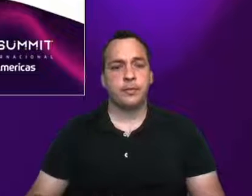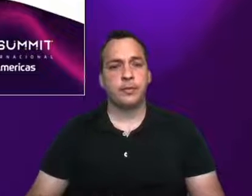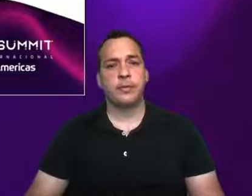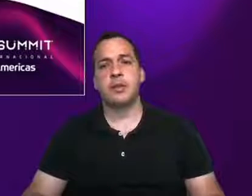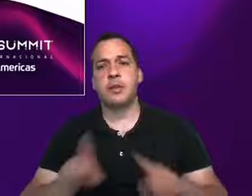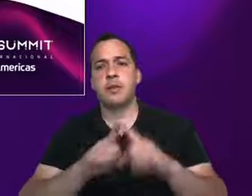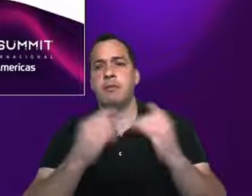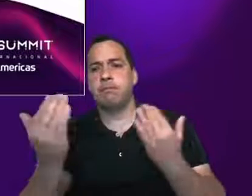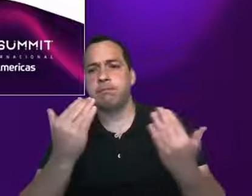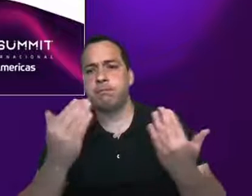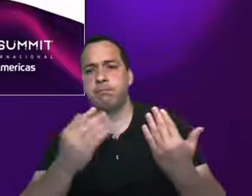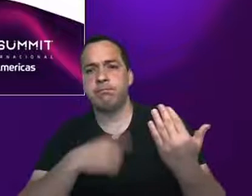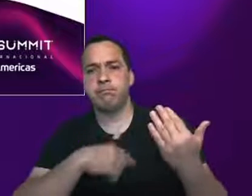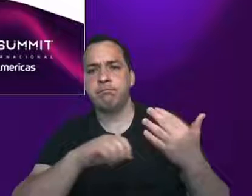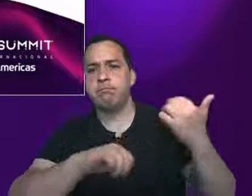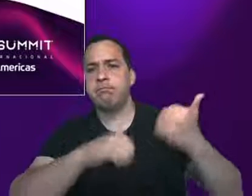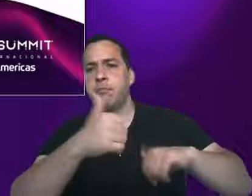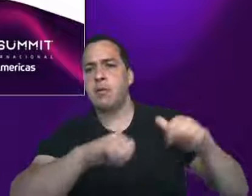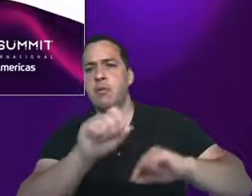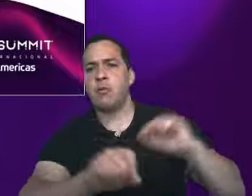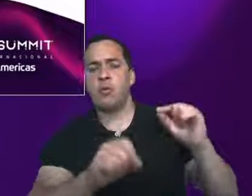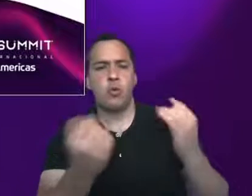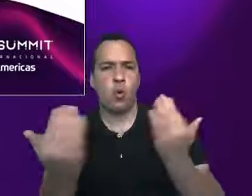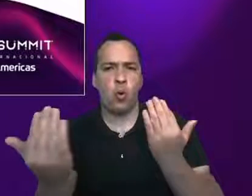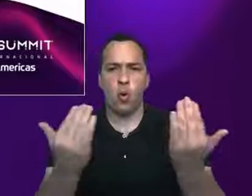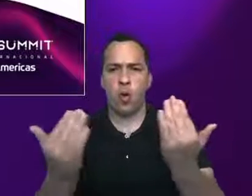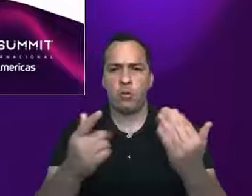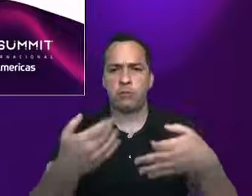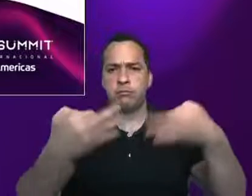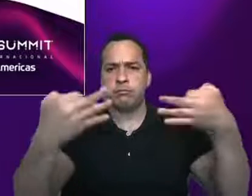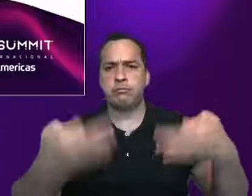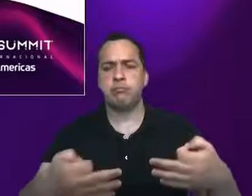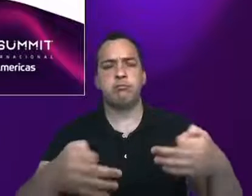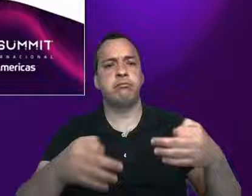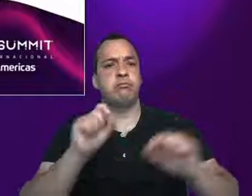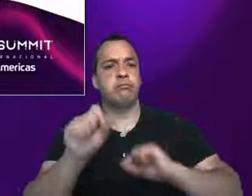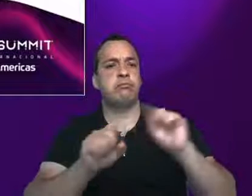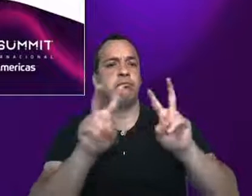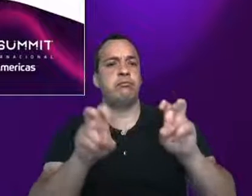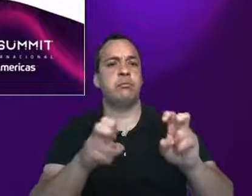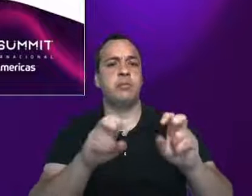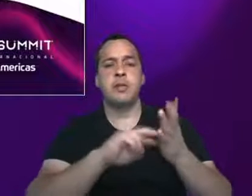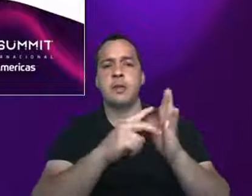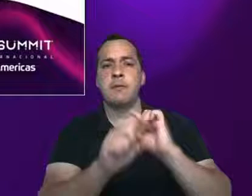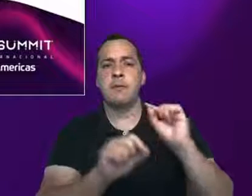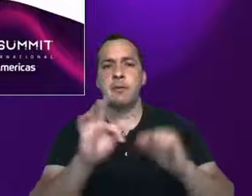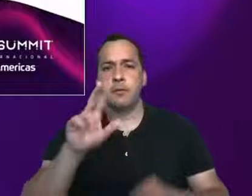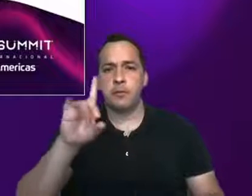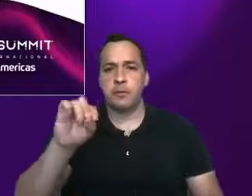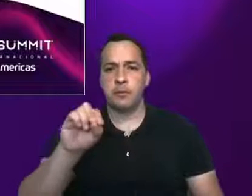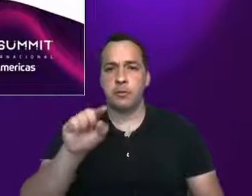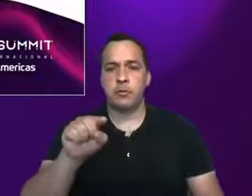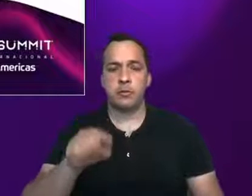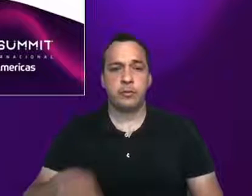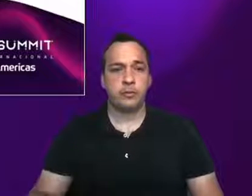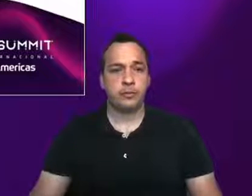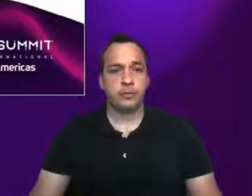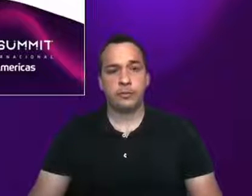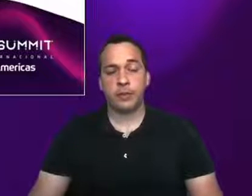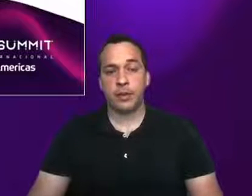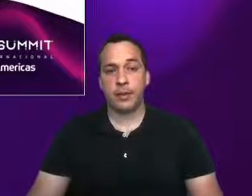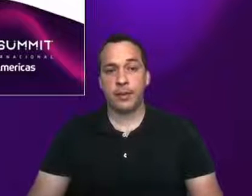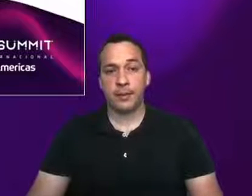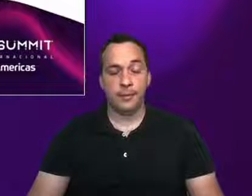analogia mais correta e precisa em relação ao que é o fluido é entender o fluido como